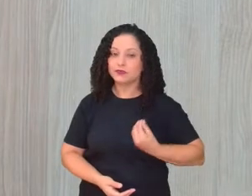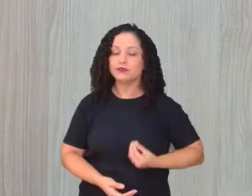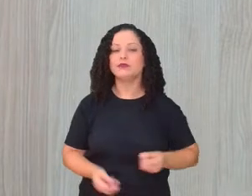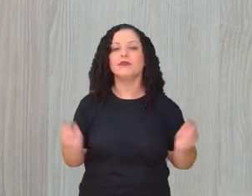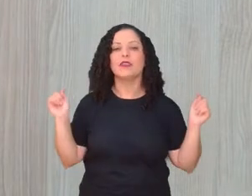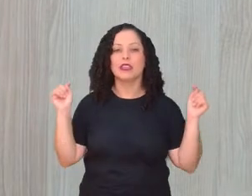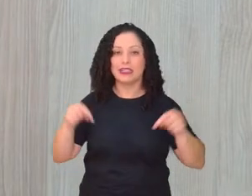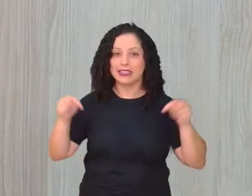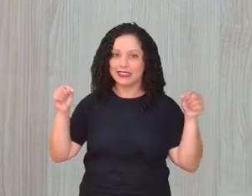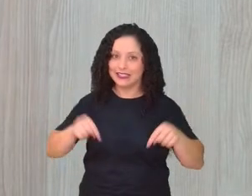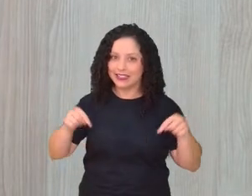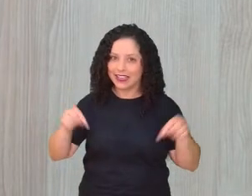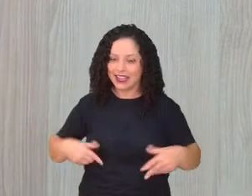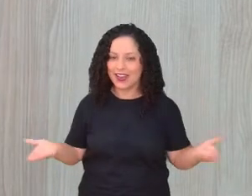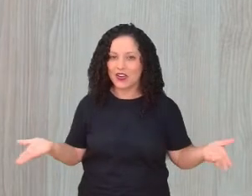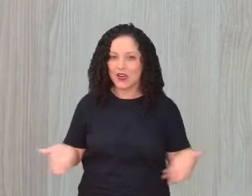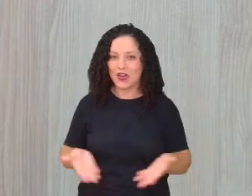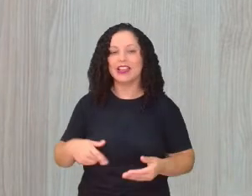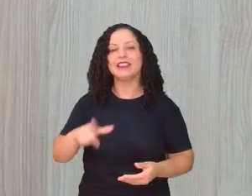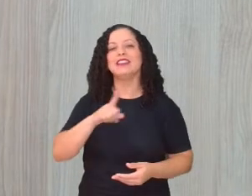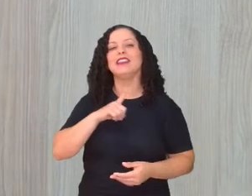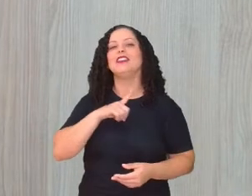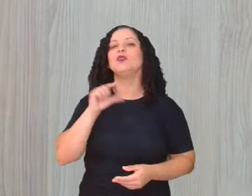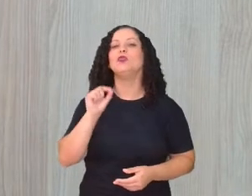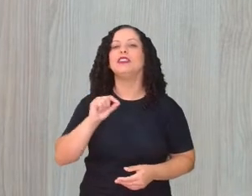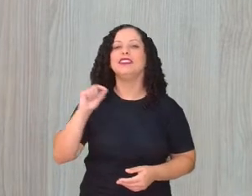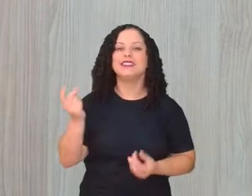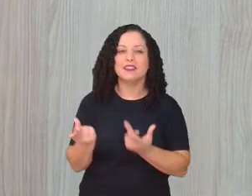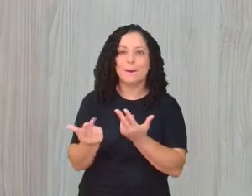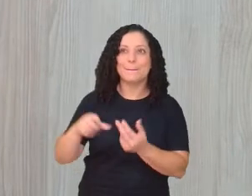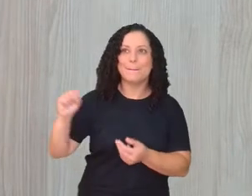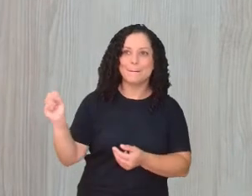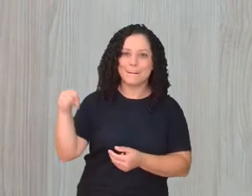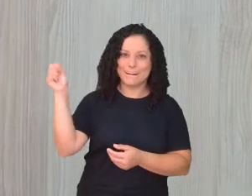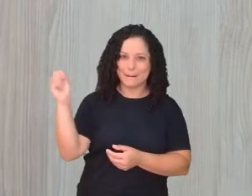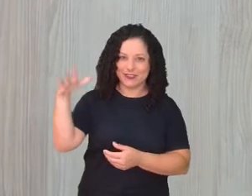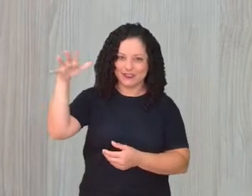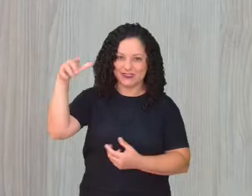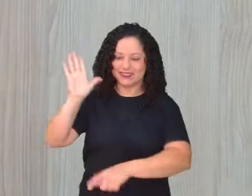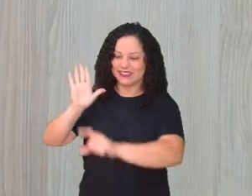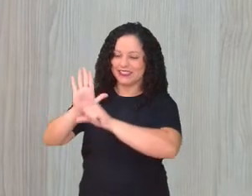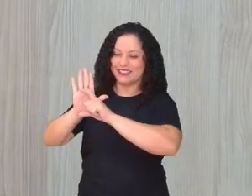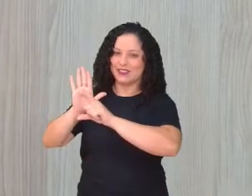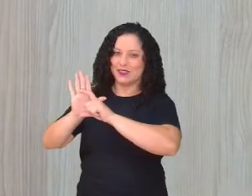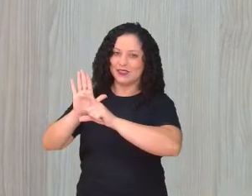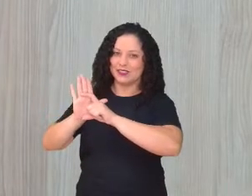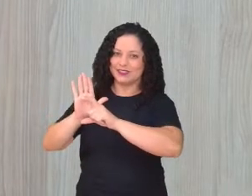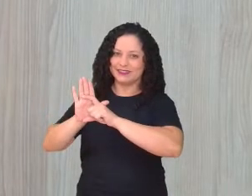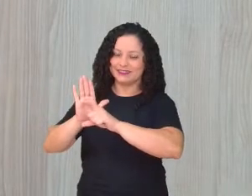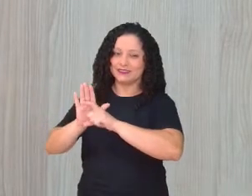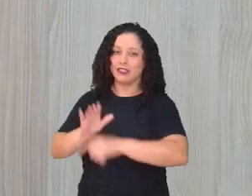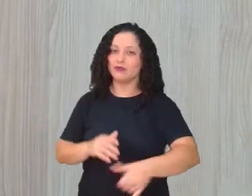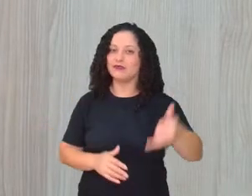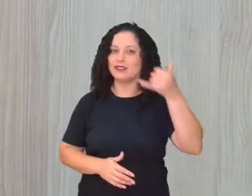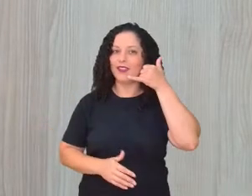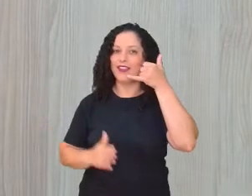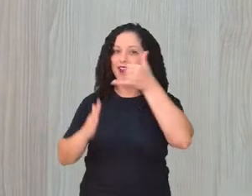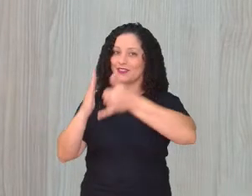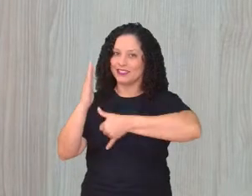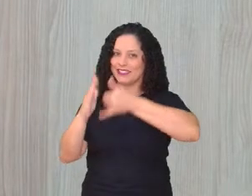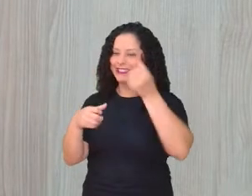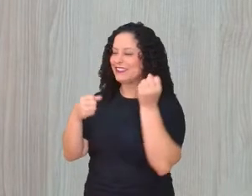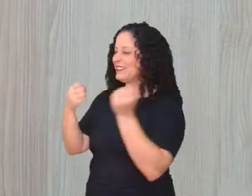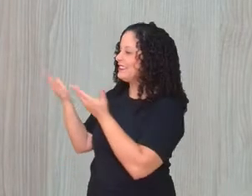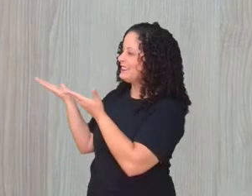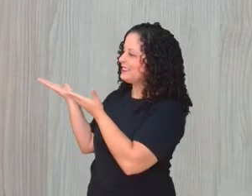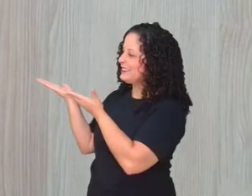vai aparecer agora num toque de mágica, os QR Codes para você direcionar a Aí, câmera. Olha